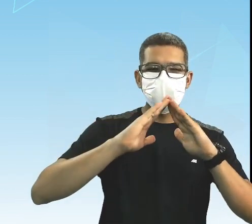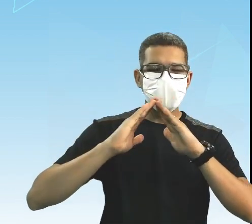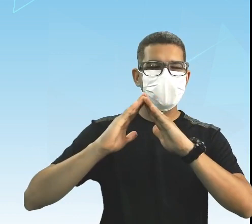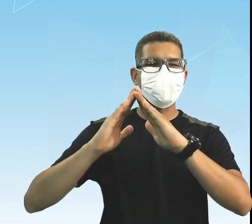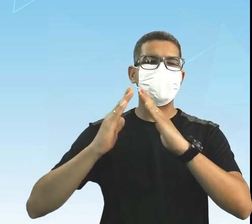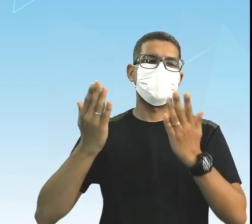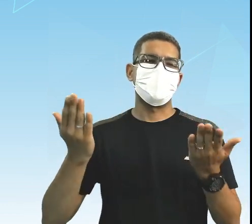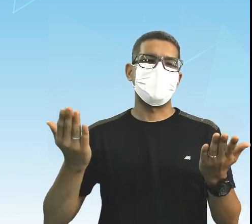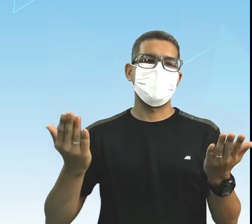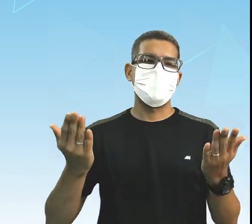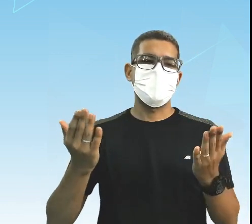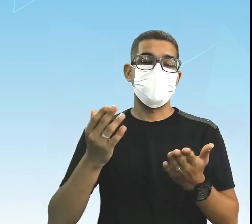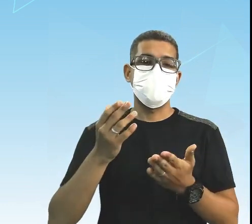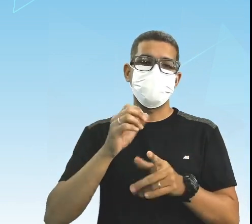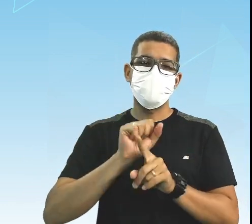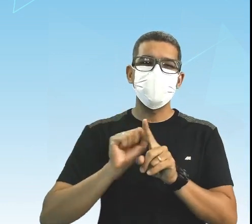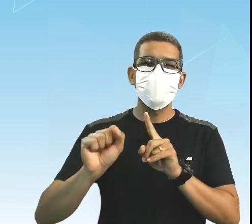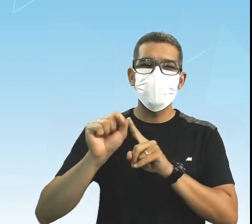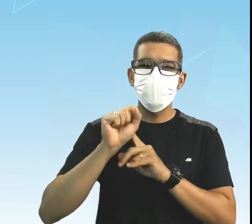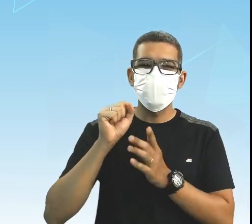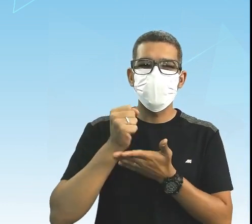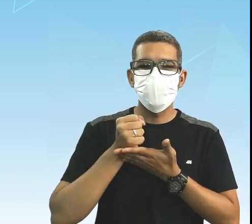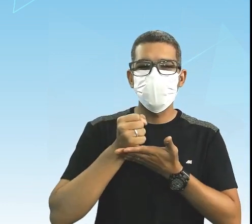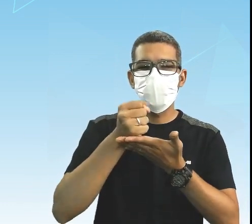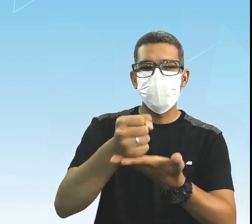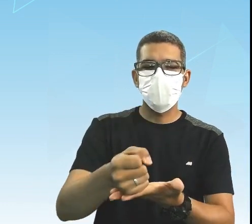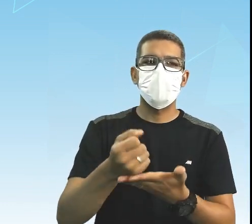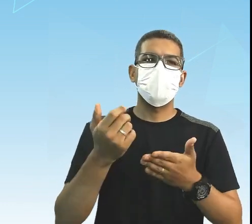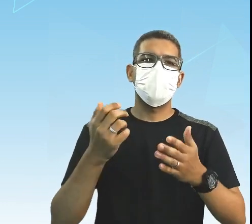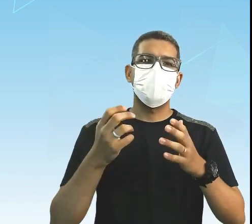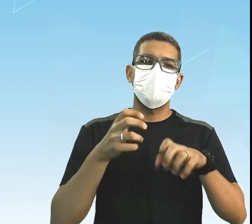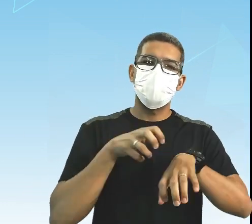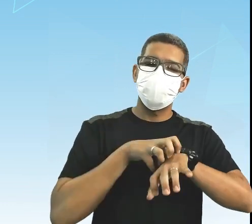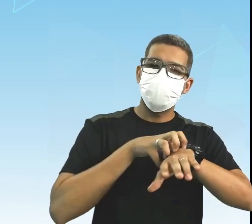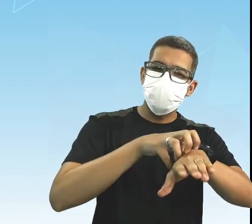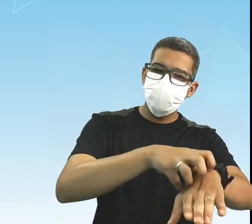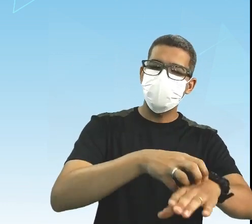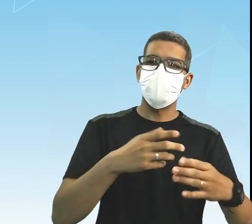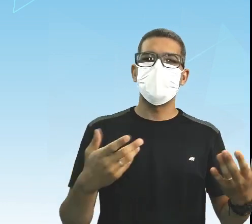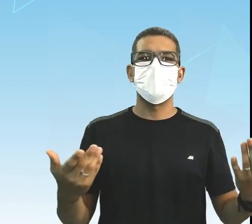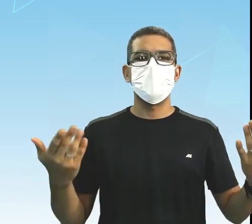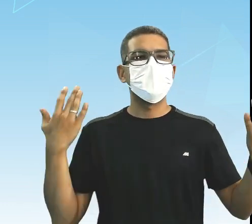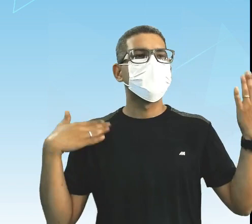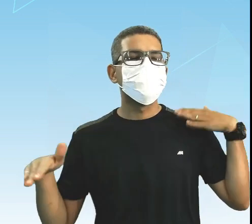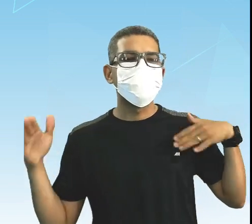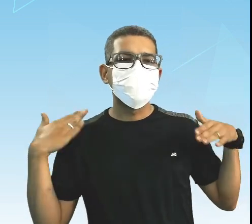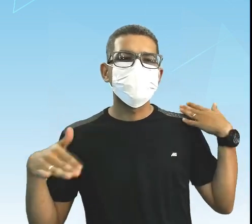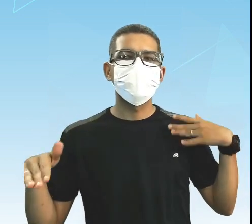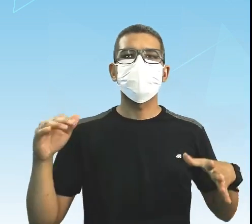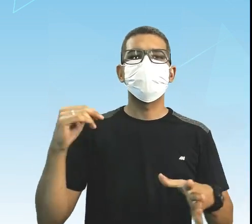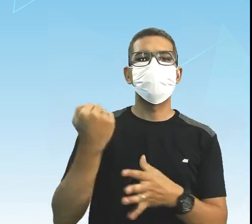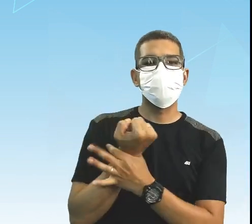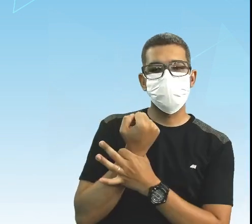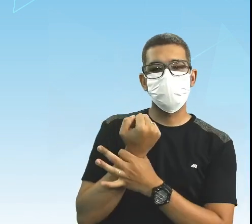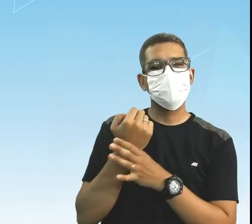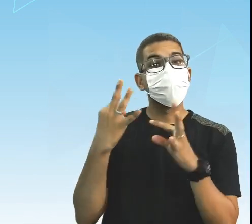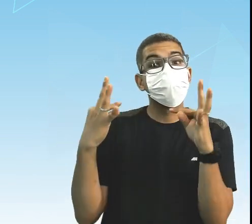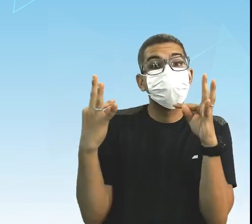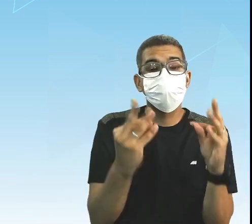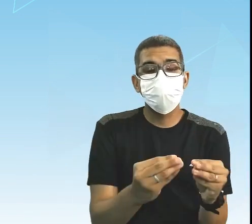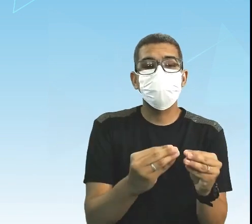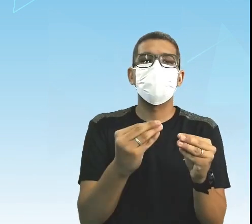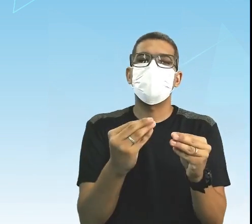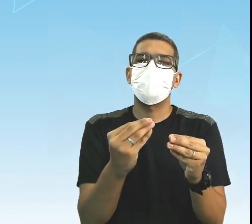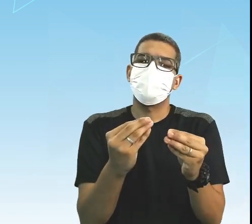habitação, assistência social, transporte, o lazer, segurança. Então, tudo isso tem que